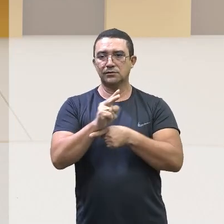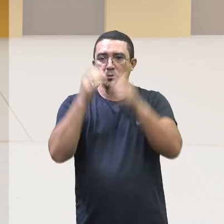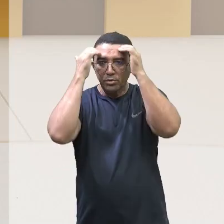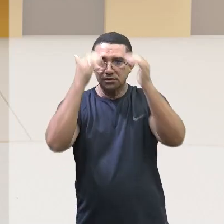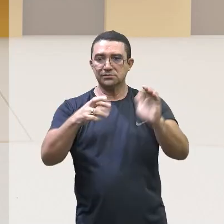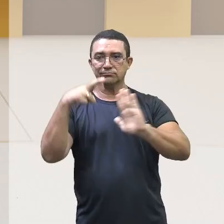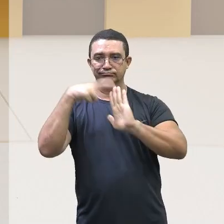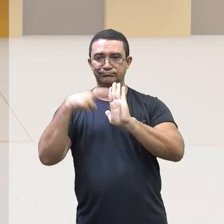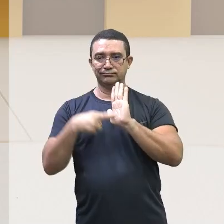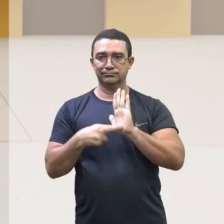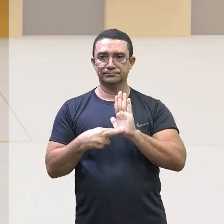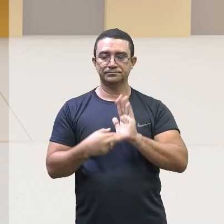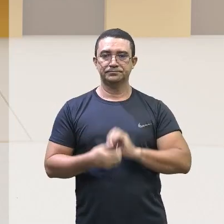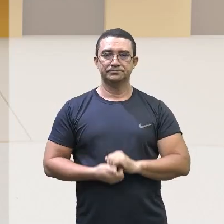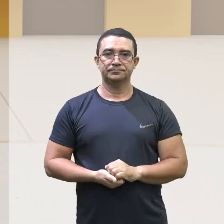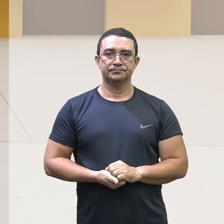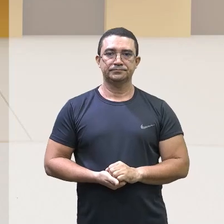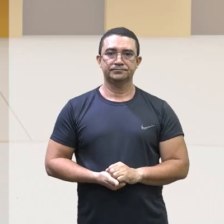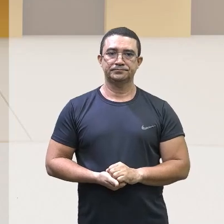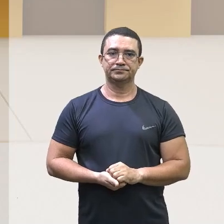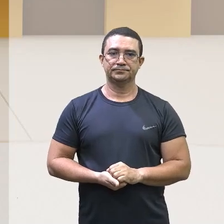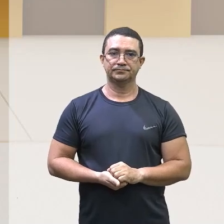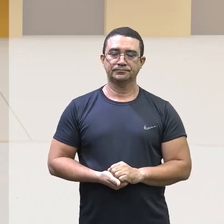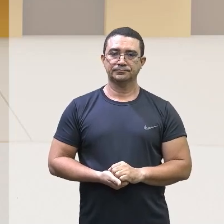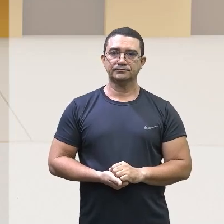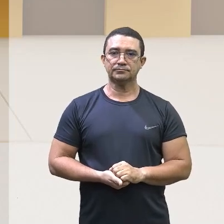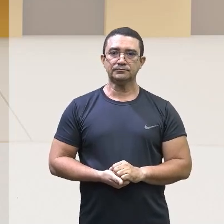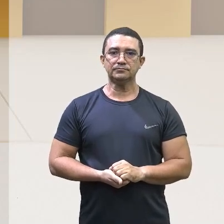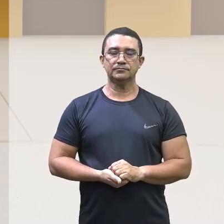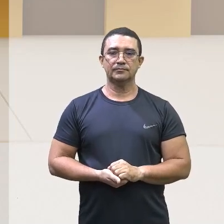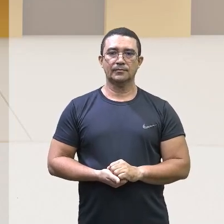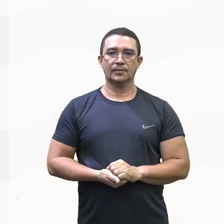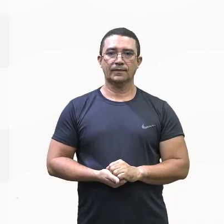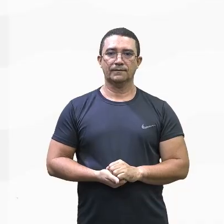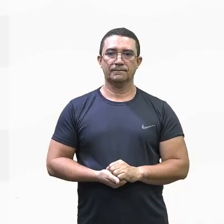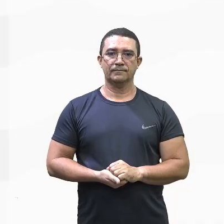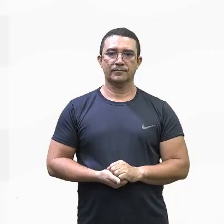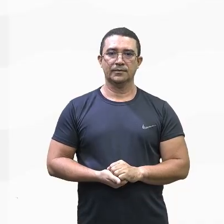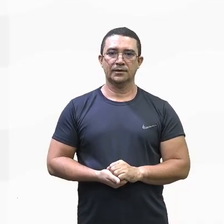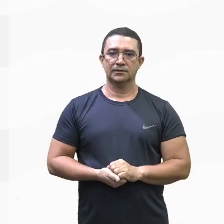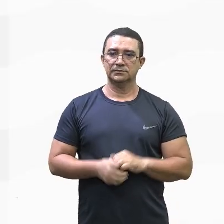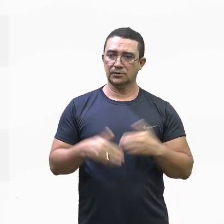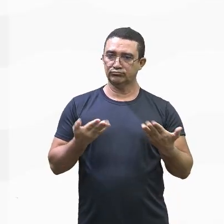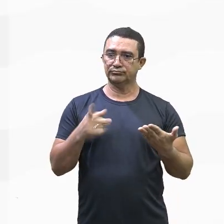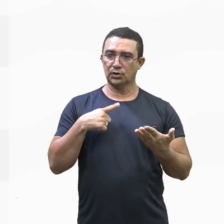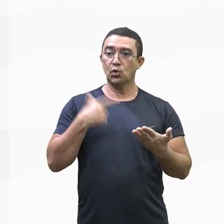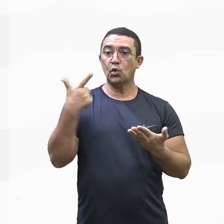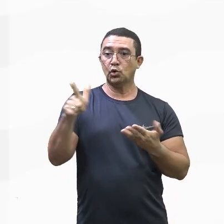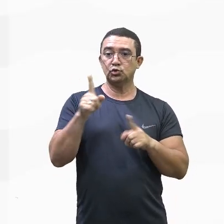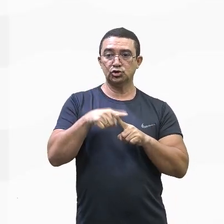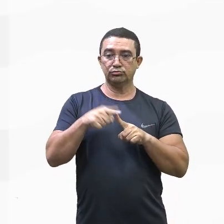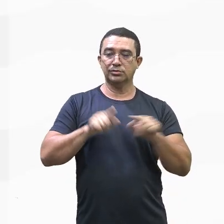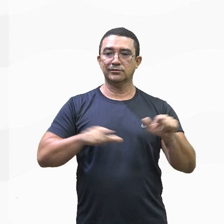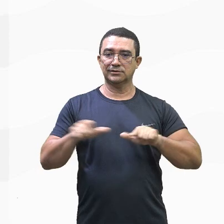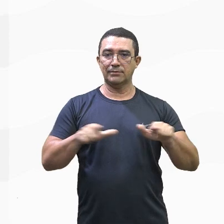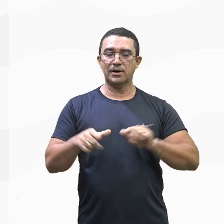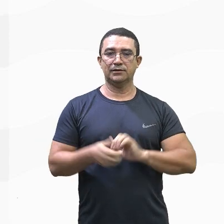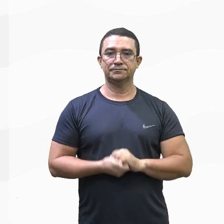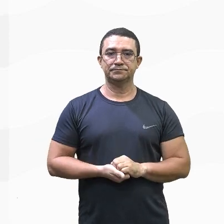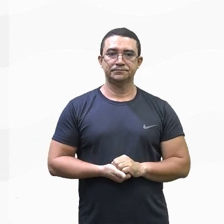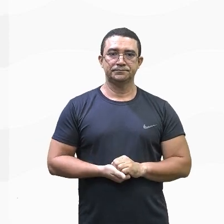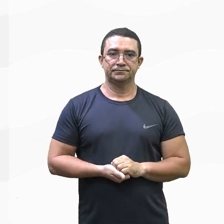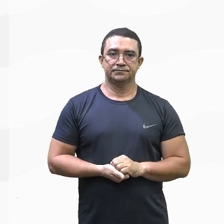Beleza? Bom, para continuar, porque tem um outro tema também aqui, que se trata de ocupação, e quem trabalha na